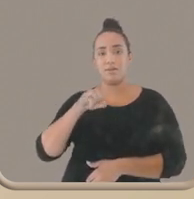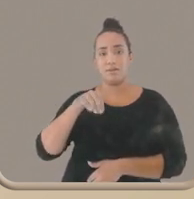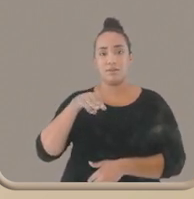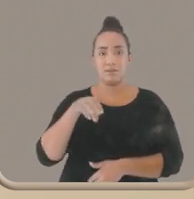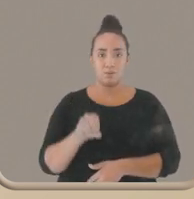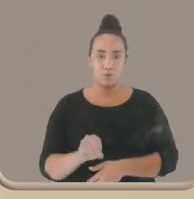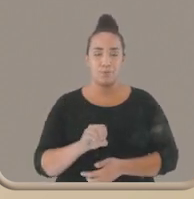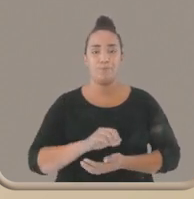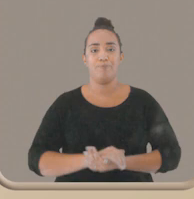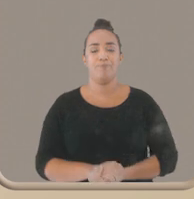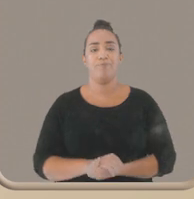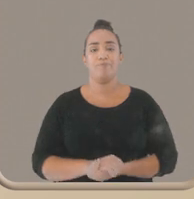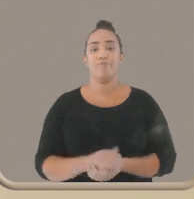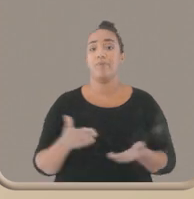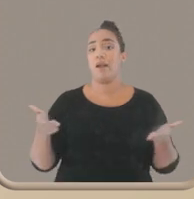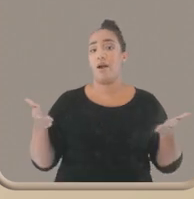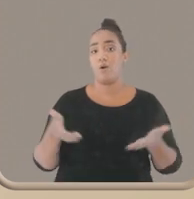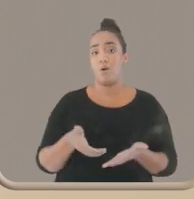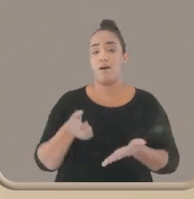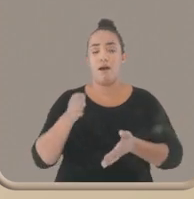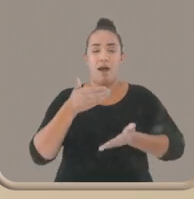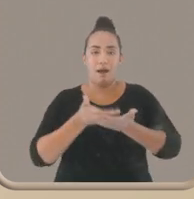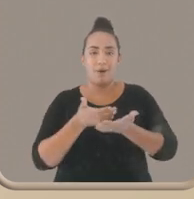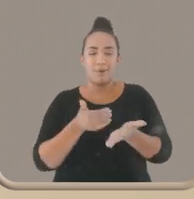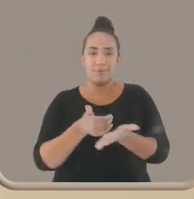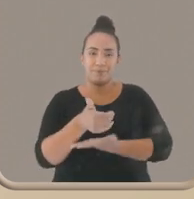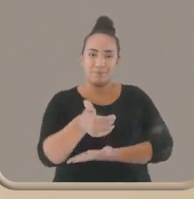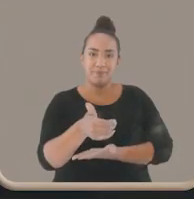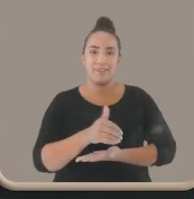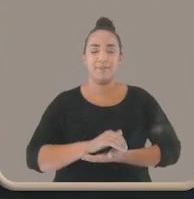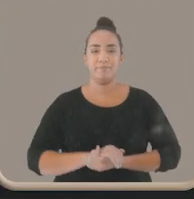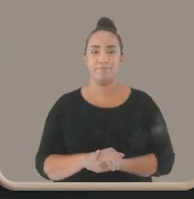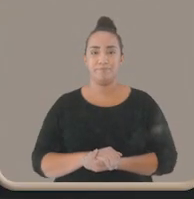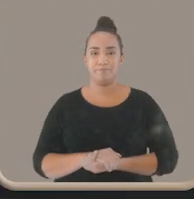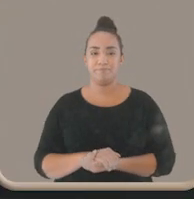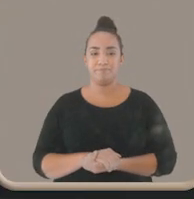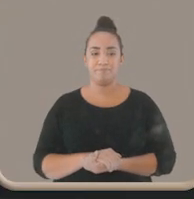eles. Agora, vamos para a nossa aula.